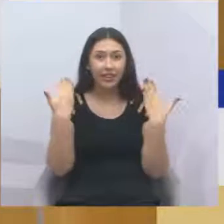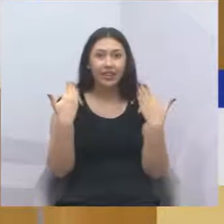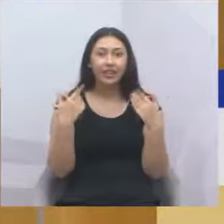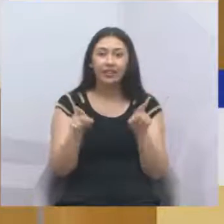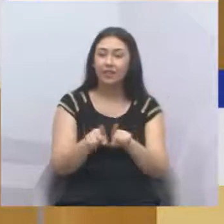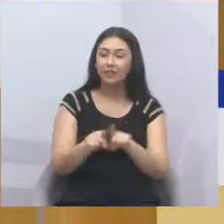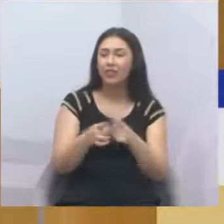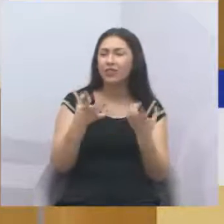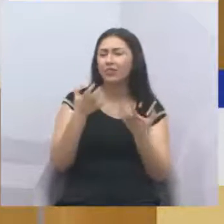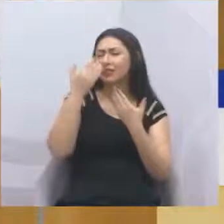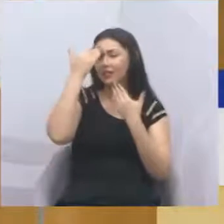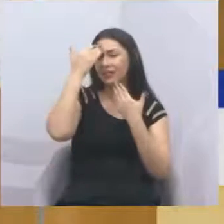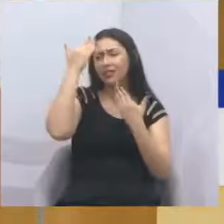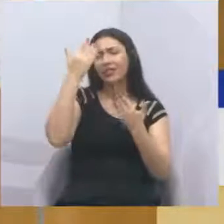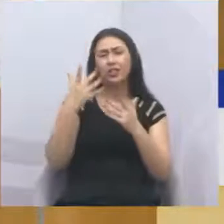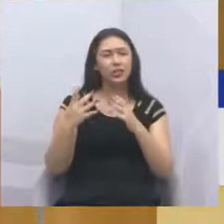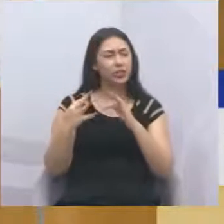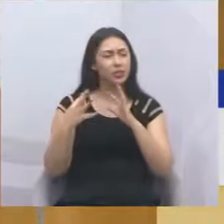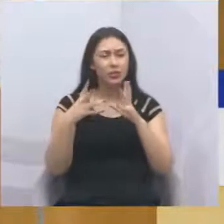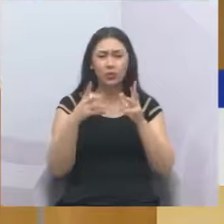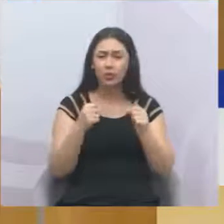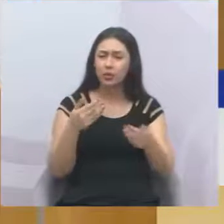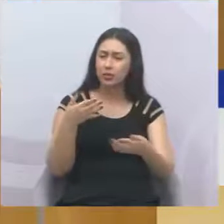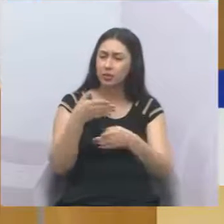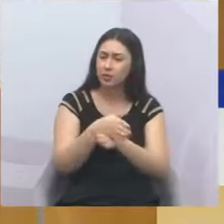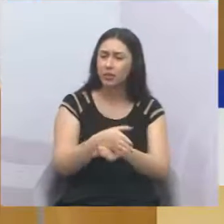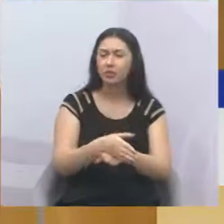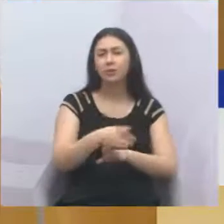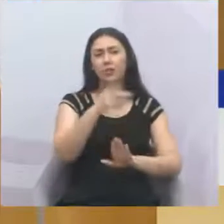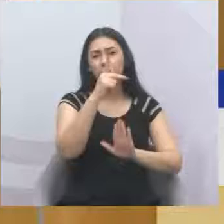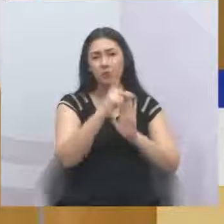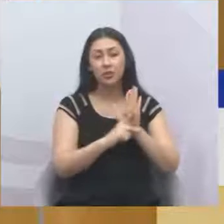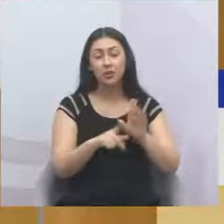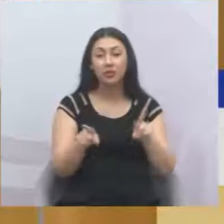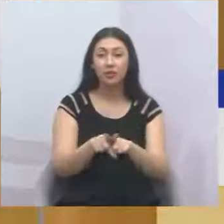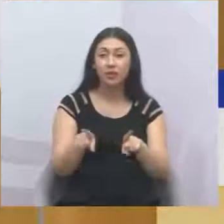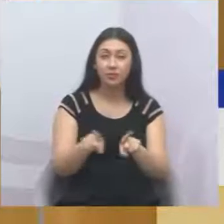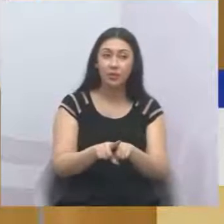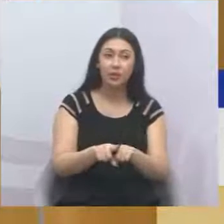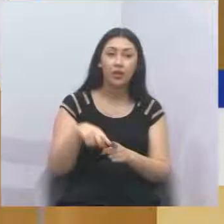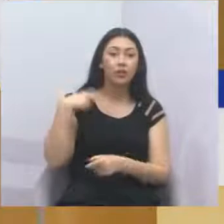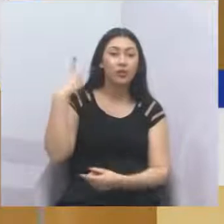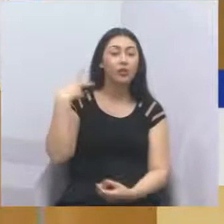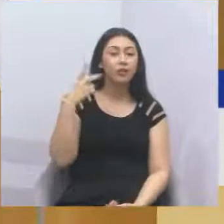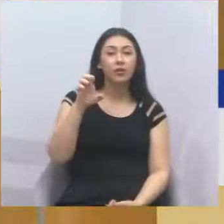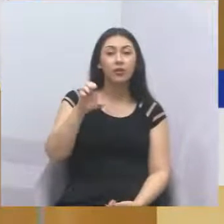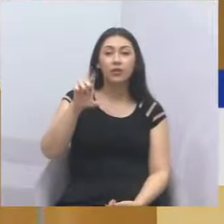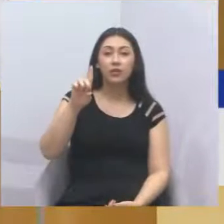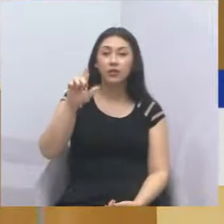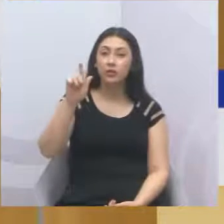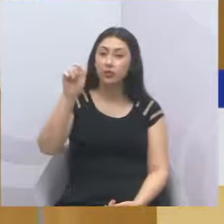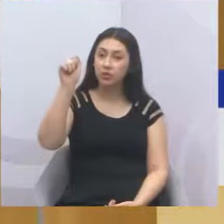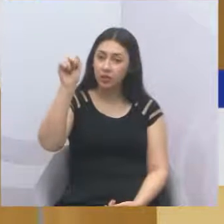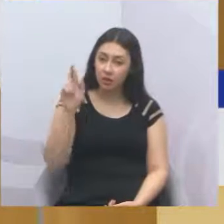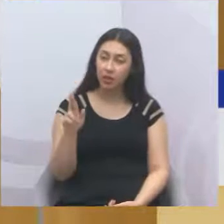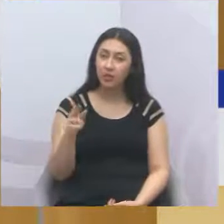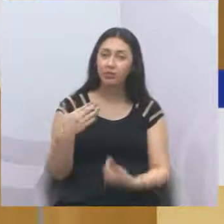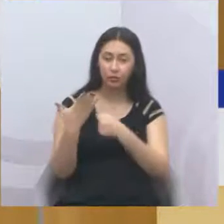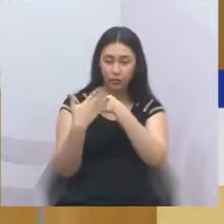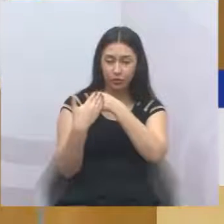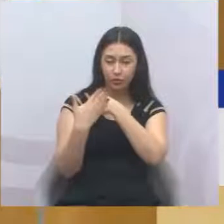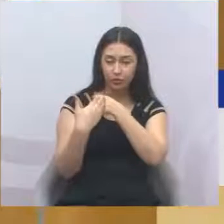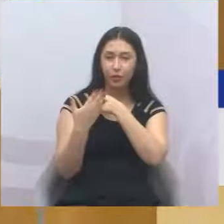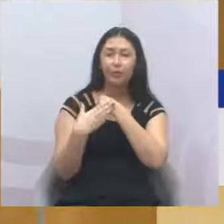quero agradecer a todos que estão participando desse projeto e também ao SASAC por nos colocar nesse